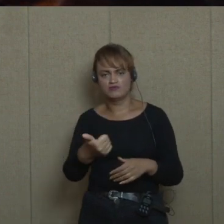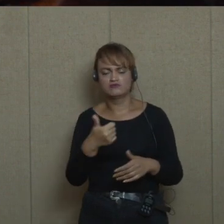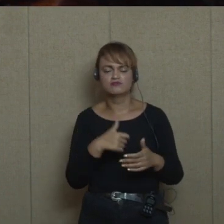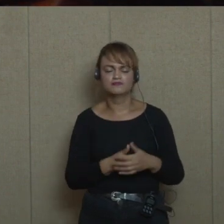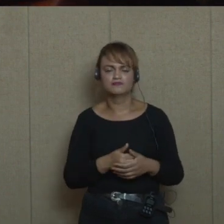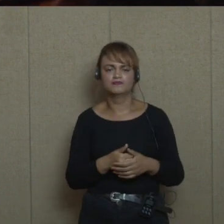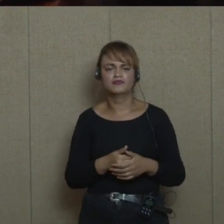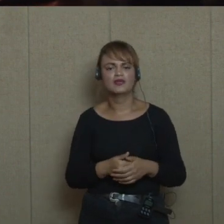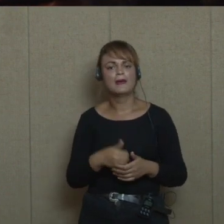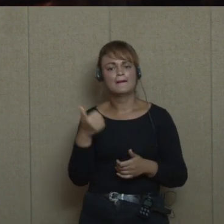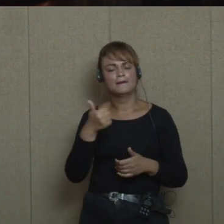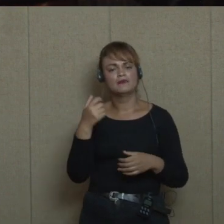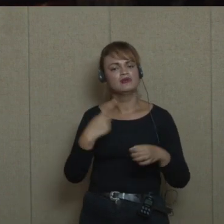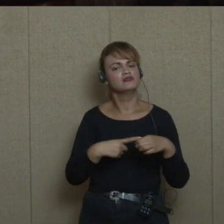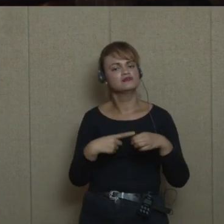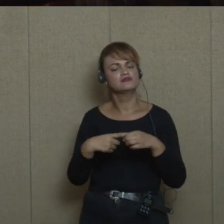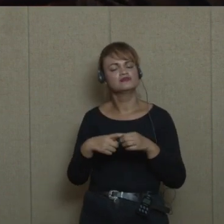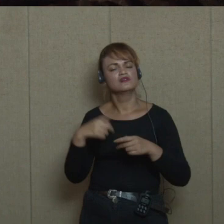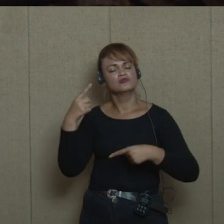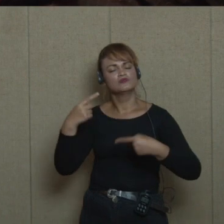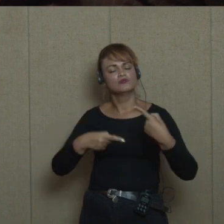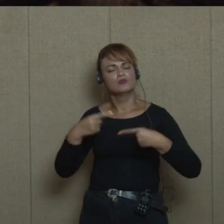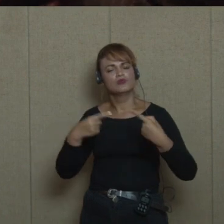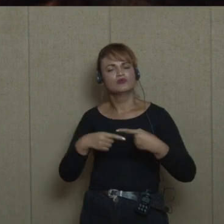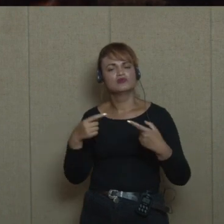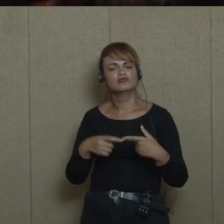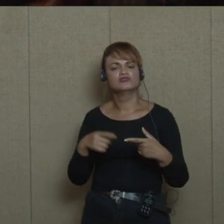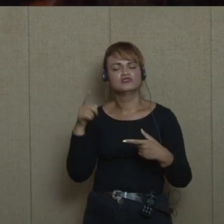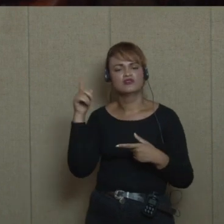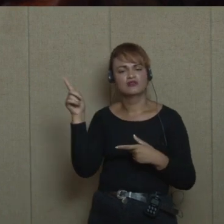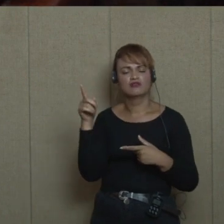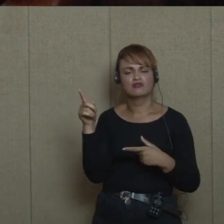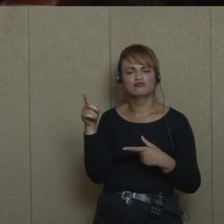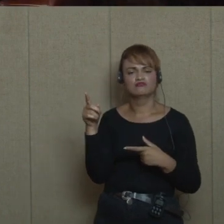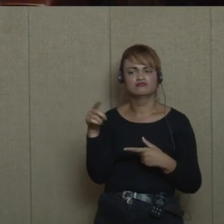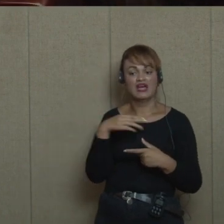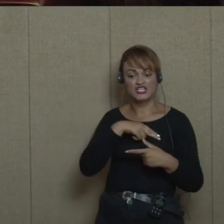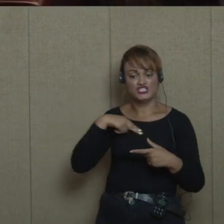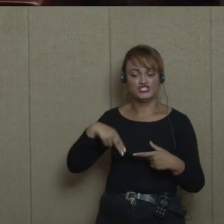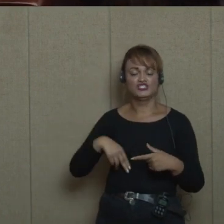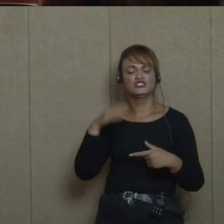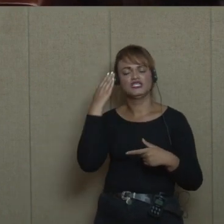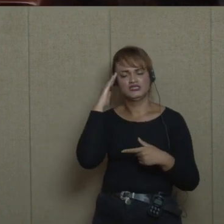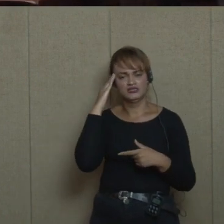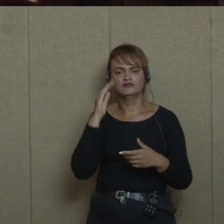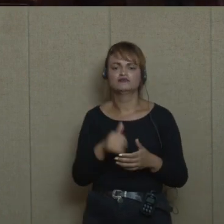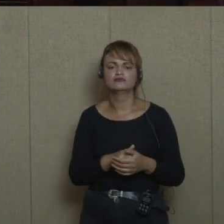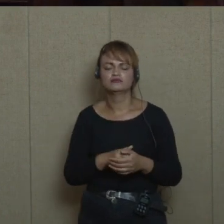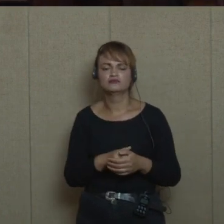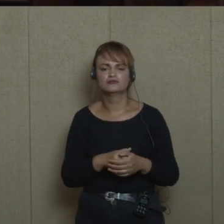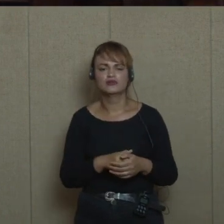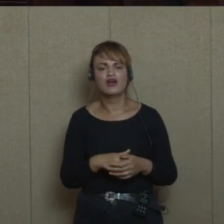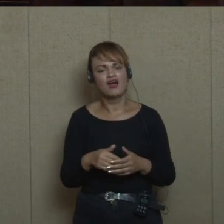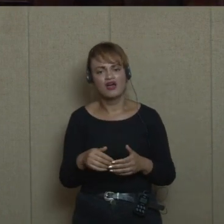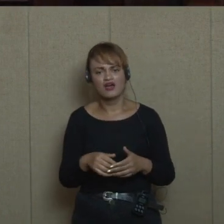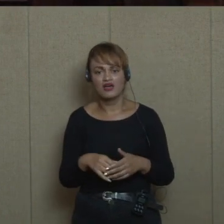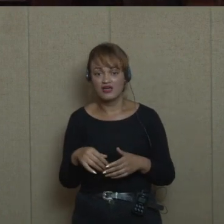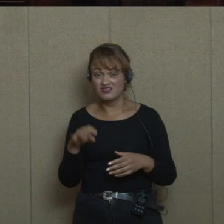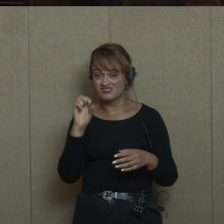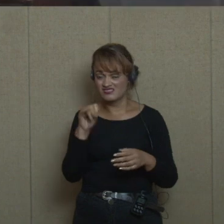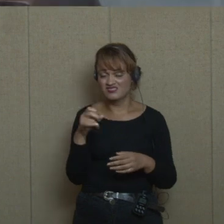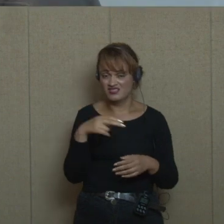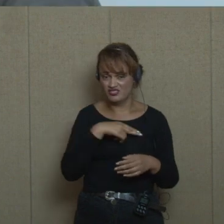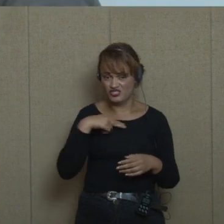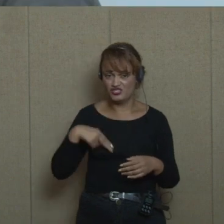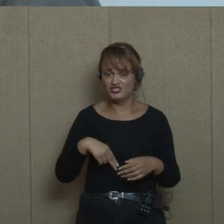As primeiras cidades políticas eram na Índia e no Paquistão. A China entendeu isso. Sem a China, nós não teríamos tido o Acordo